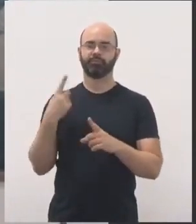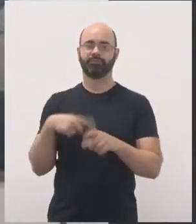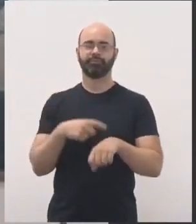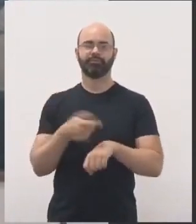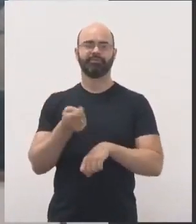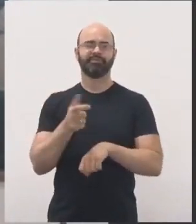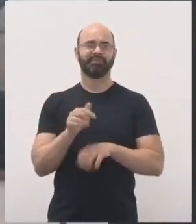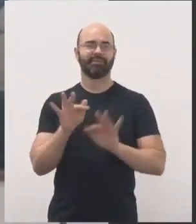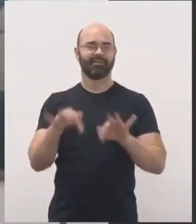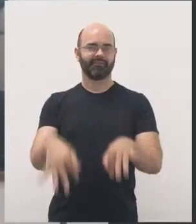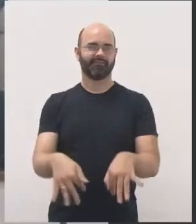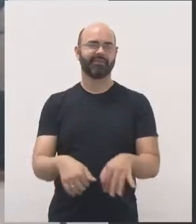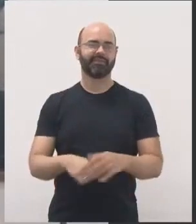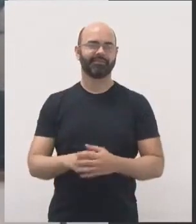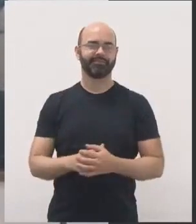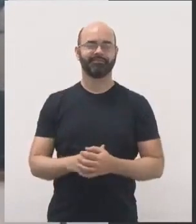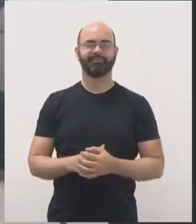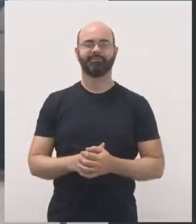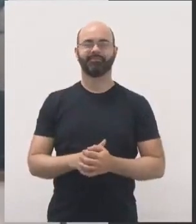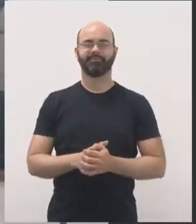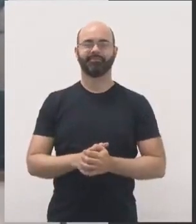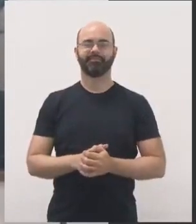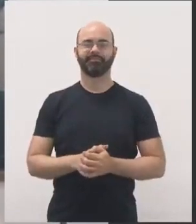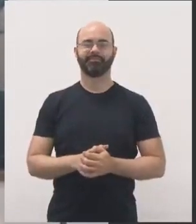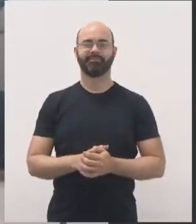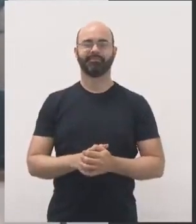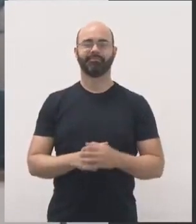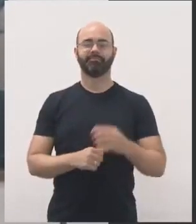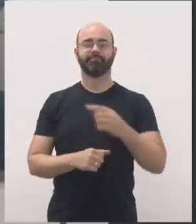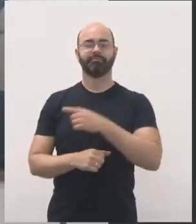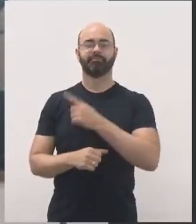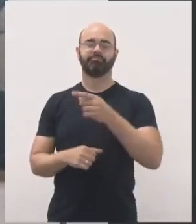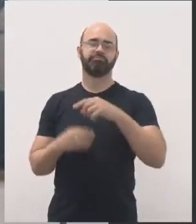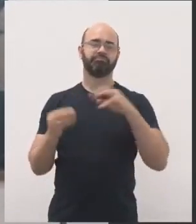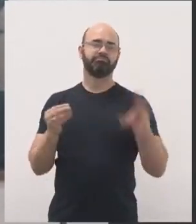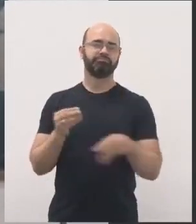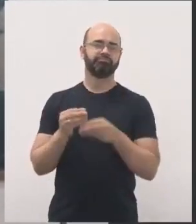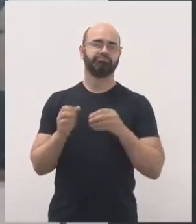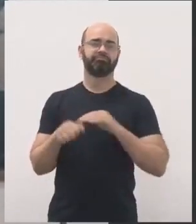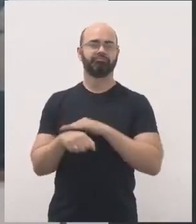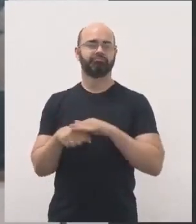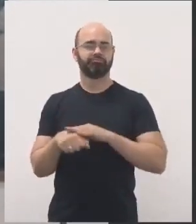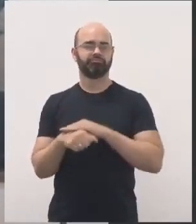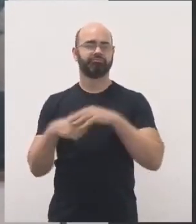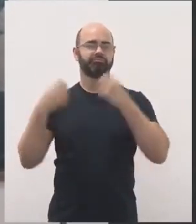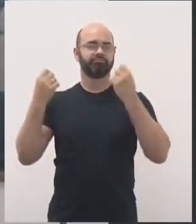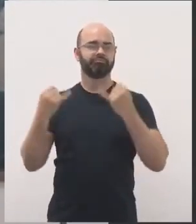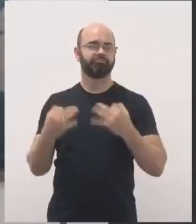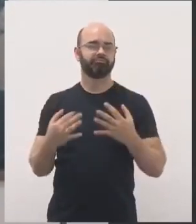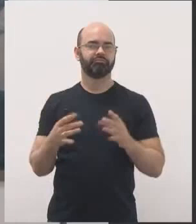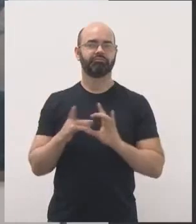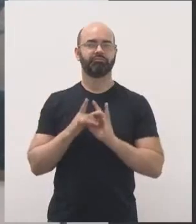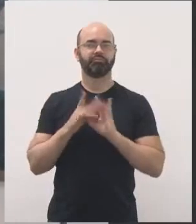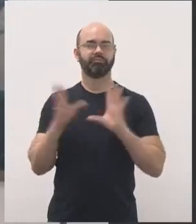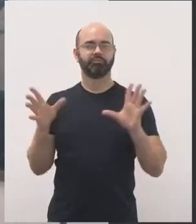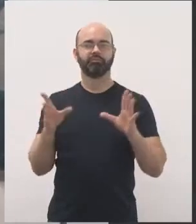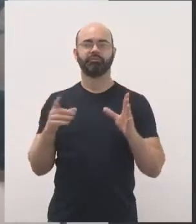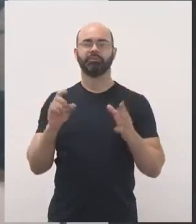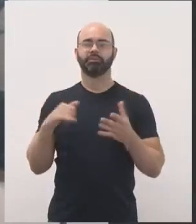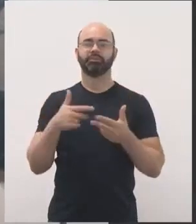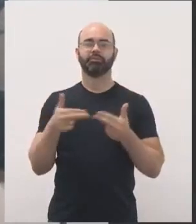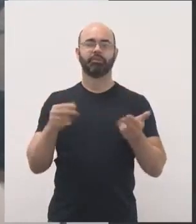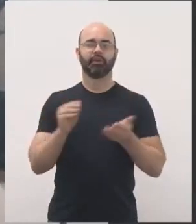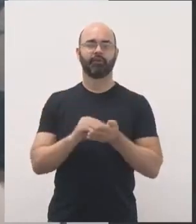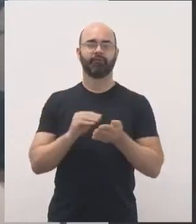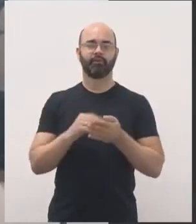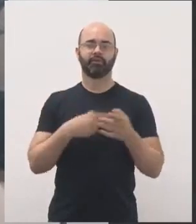término do nosso tempo, para que de repente possam completar com alguma fala que ficou pendente. Eu